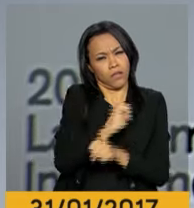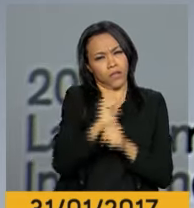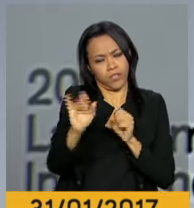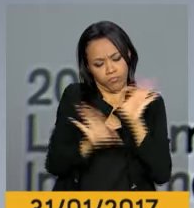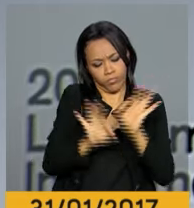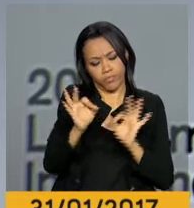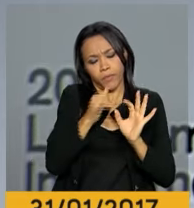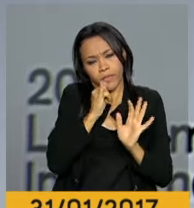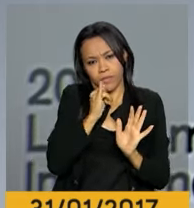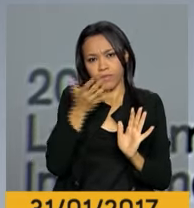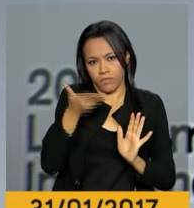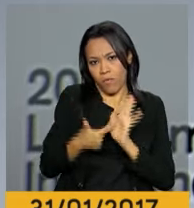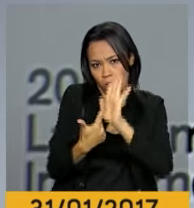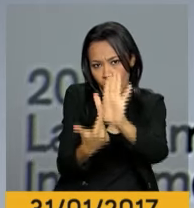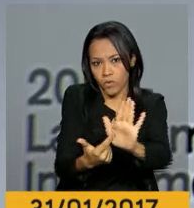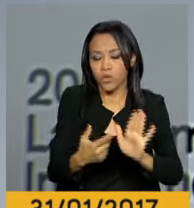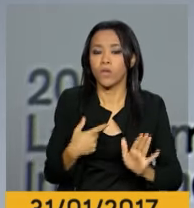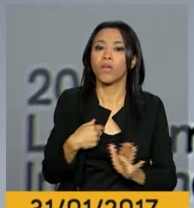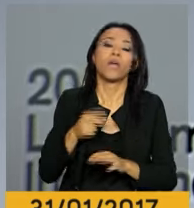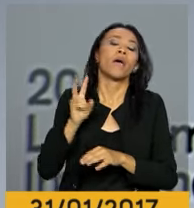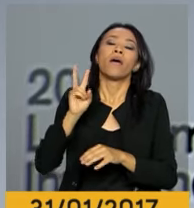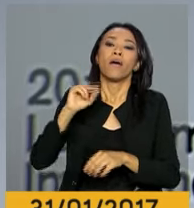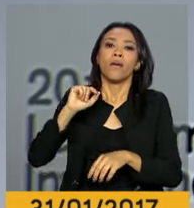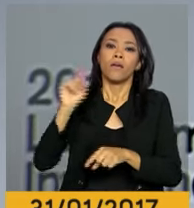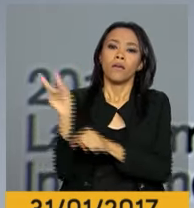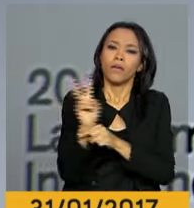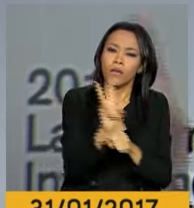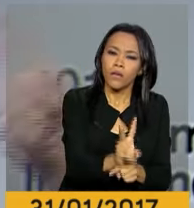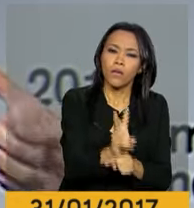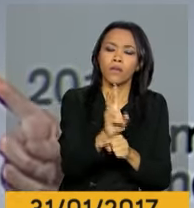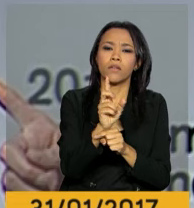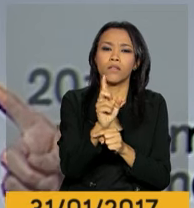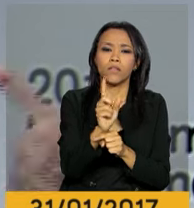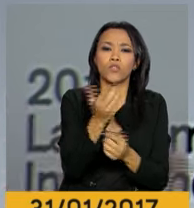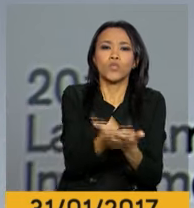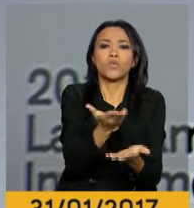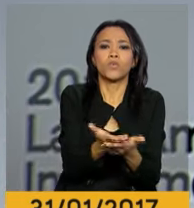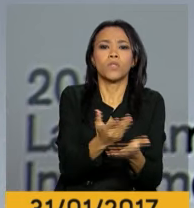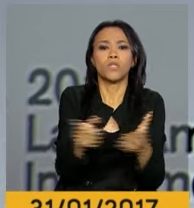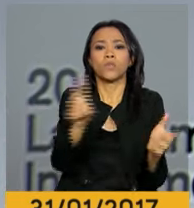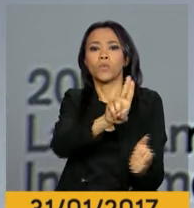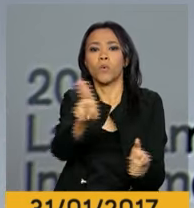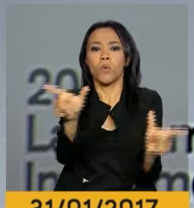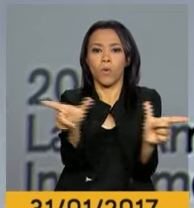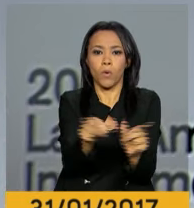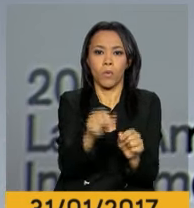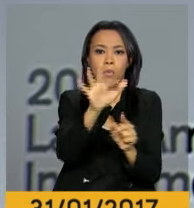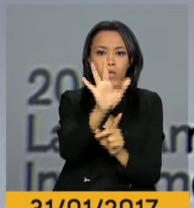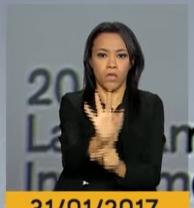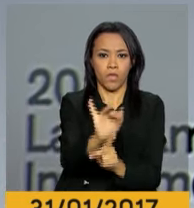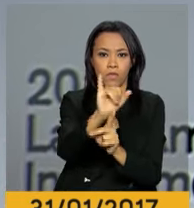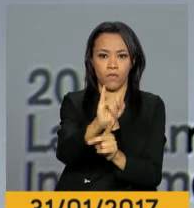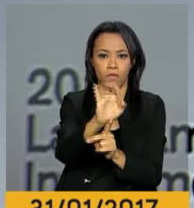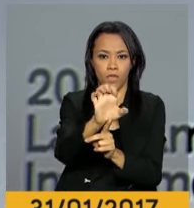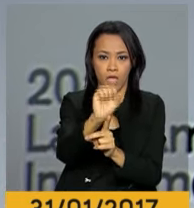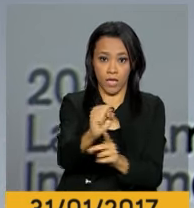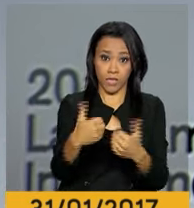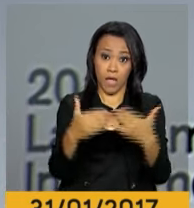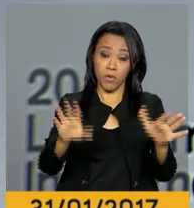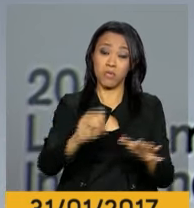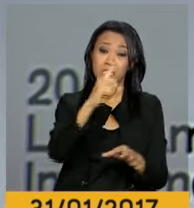dou exemplo aqui o financiamento estudantil chamado FIES para os quais Nós abrimos só neste ano mais 75.000